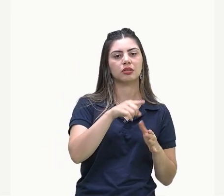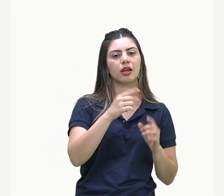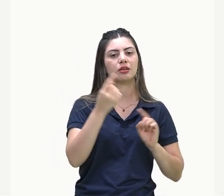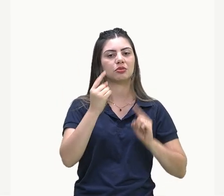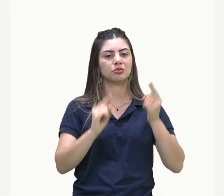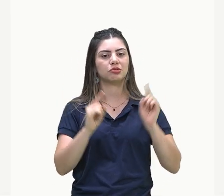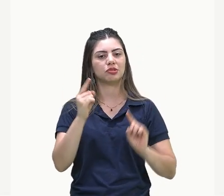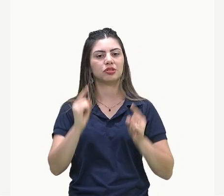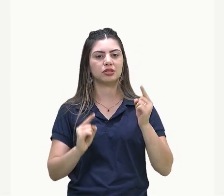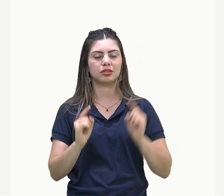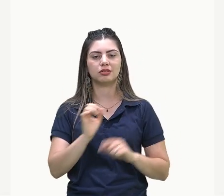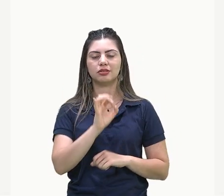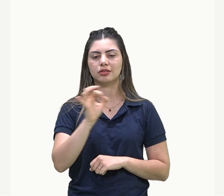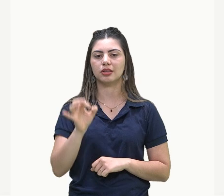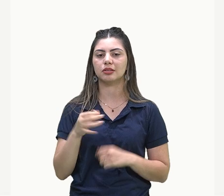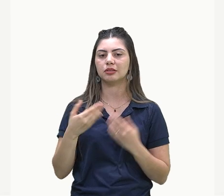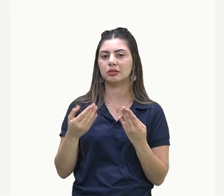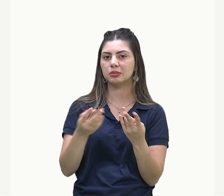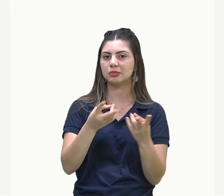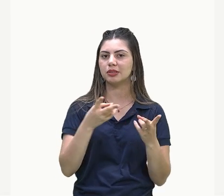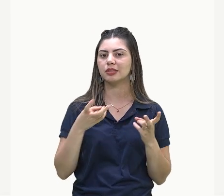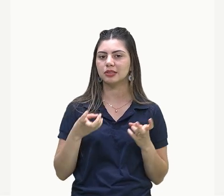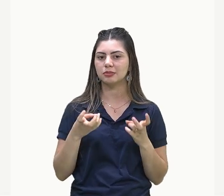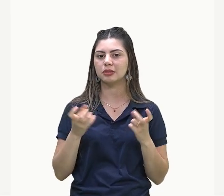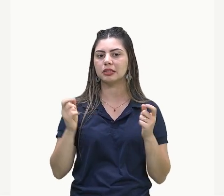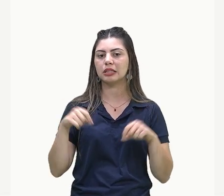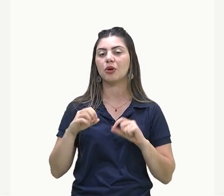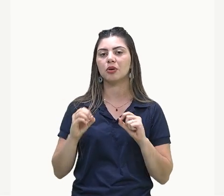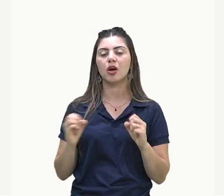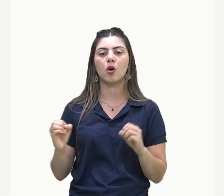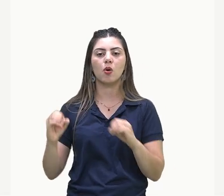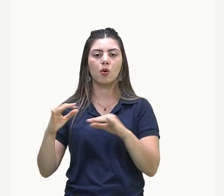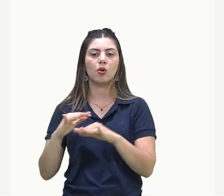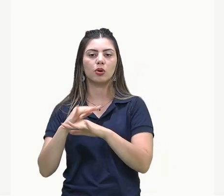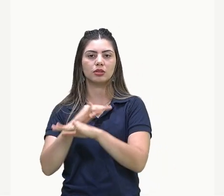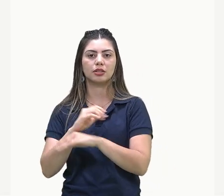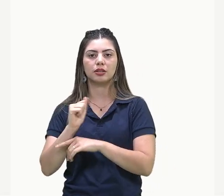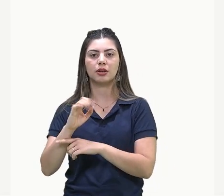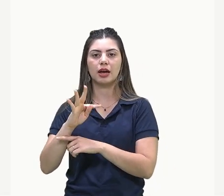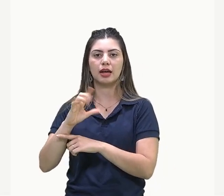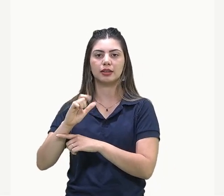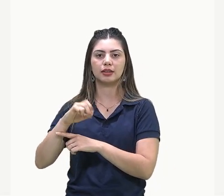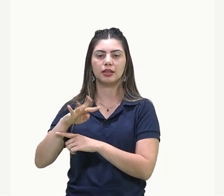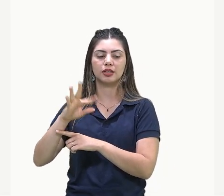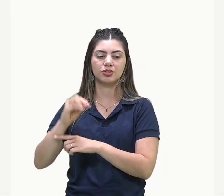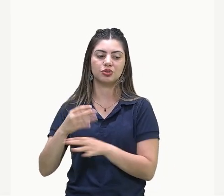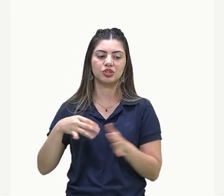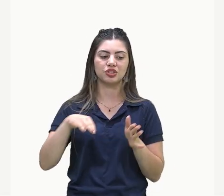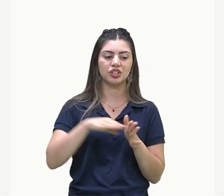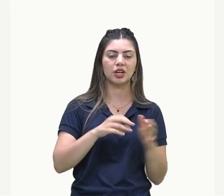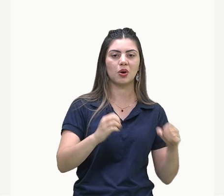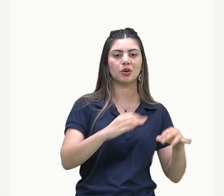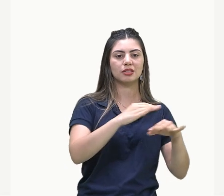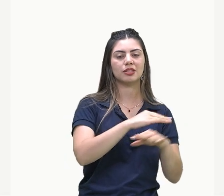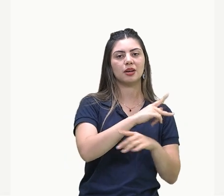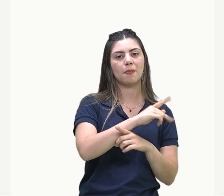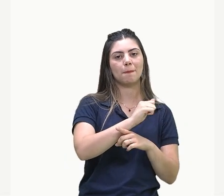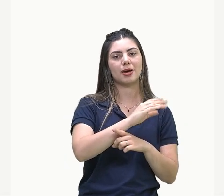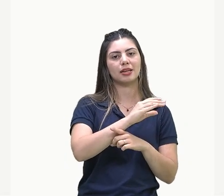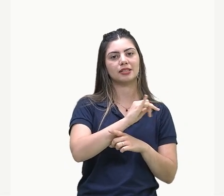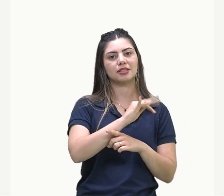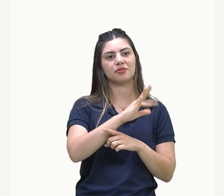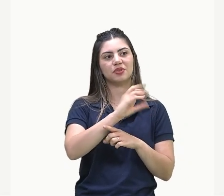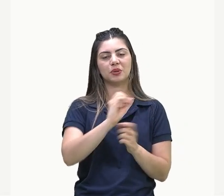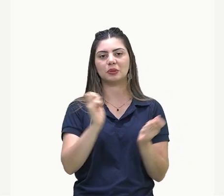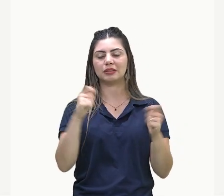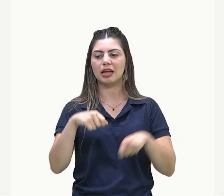no Chile, chegando aí, tendo, na verdade, né, do Oceano Atlântico para o Oceano Pacífico e do Oceano Pacífico para o